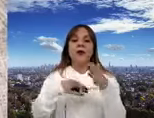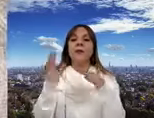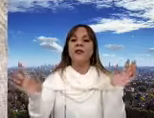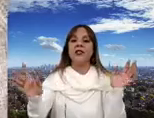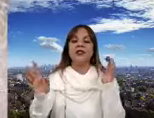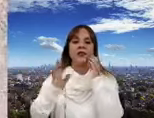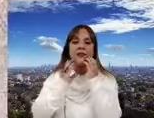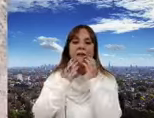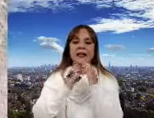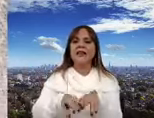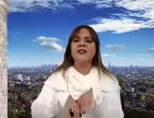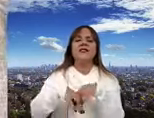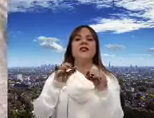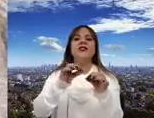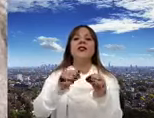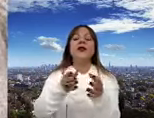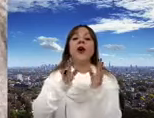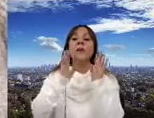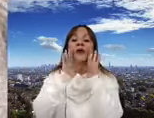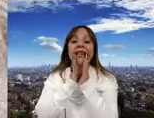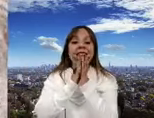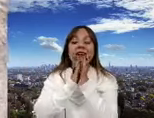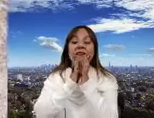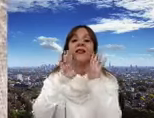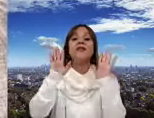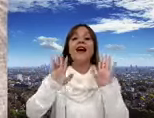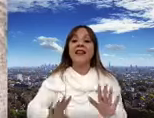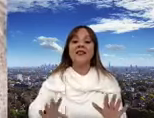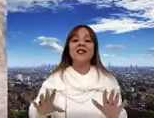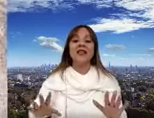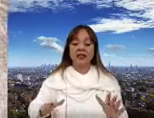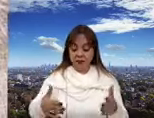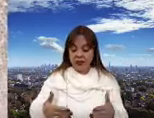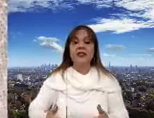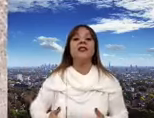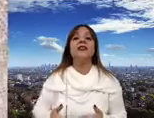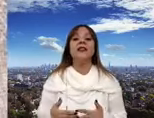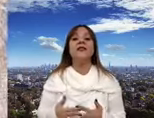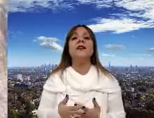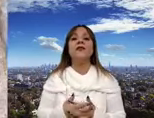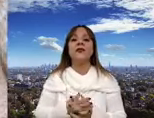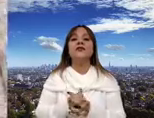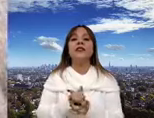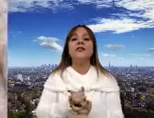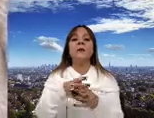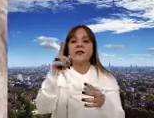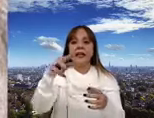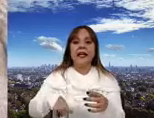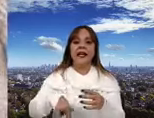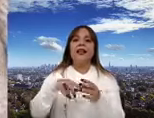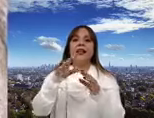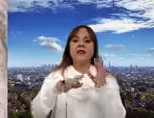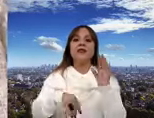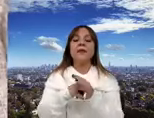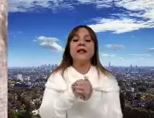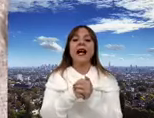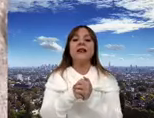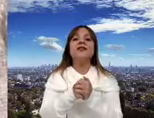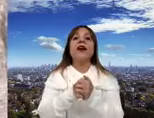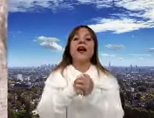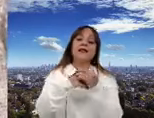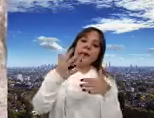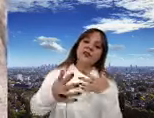seus amigos, assiste de novo, porque a Stephanie deu várias dicas, muita gente agradeceu, viu, Stephanie? Depois vai ler. Lê os comentários, aí você